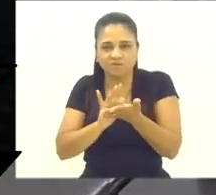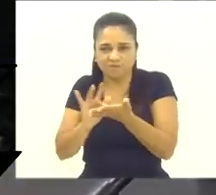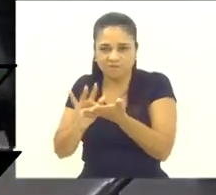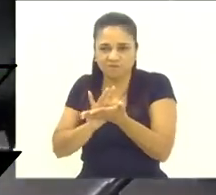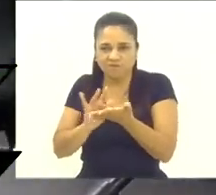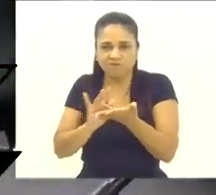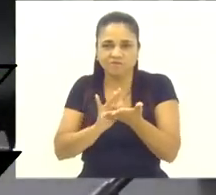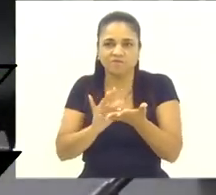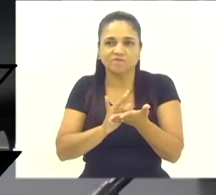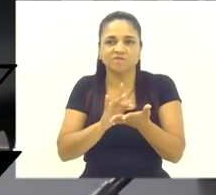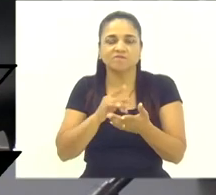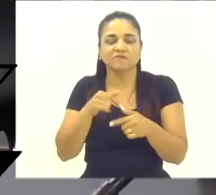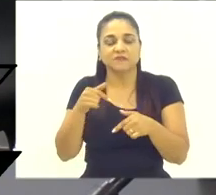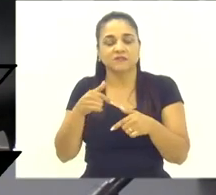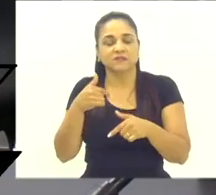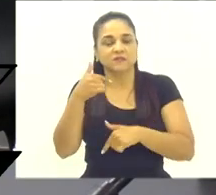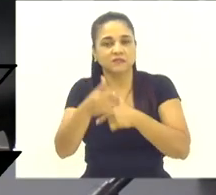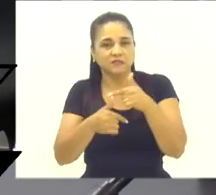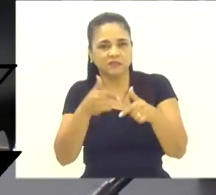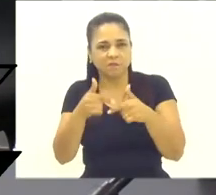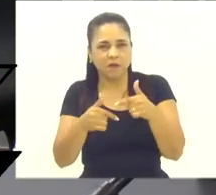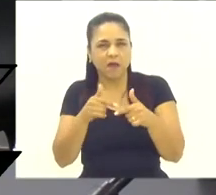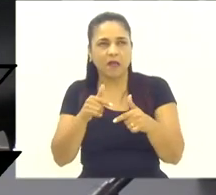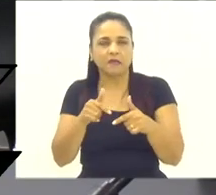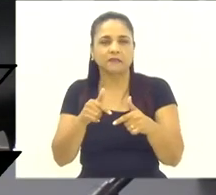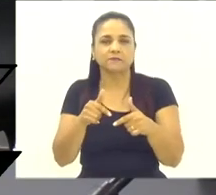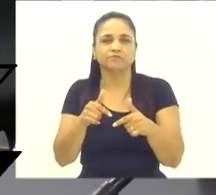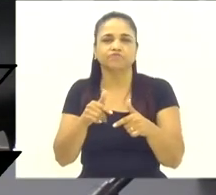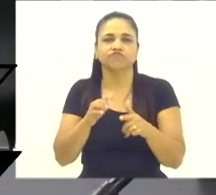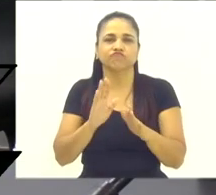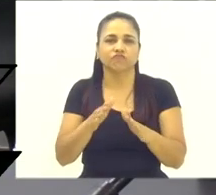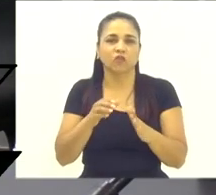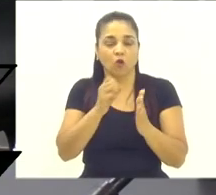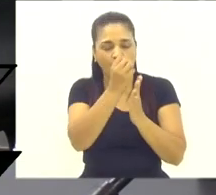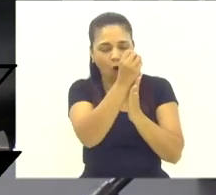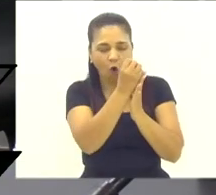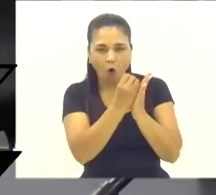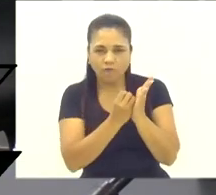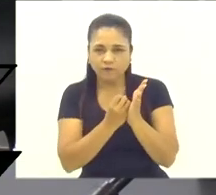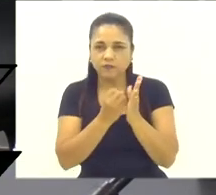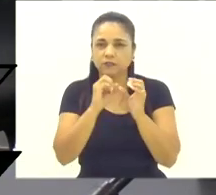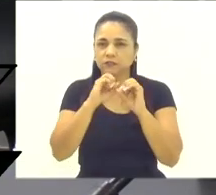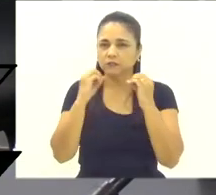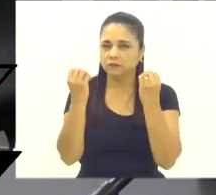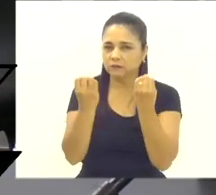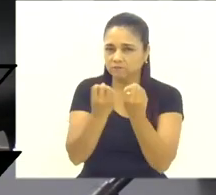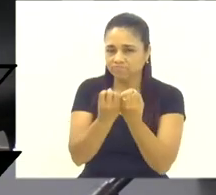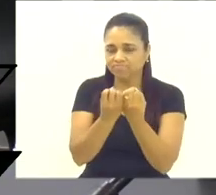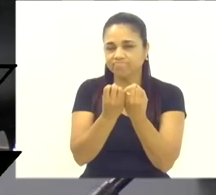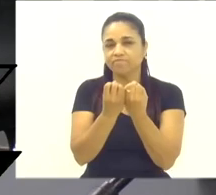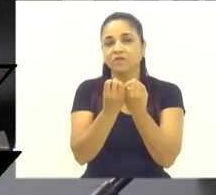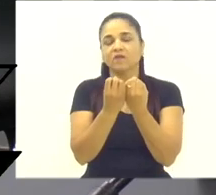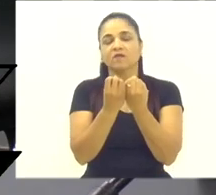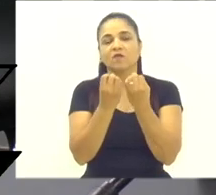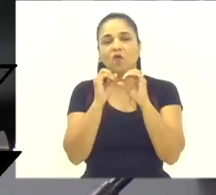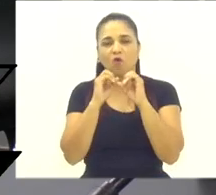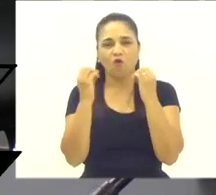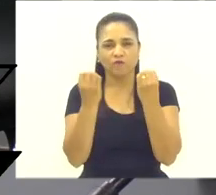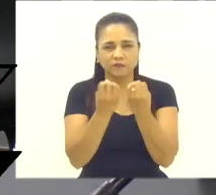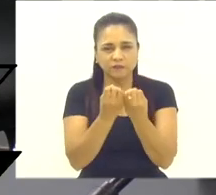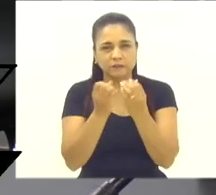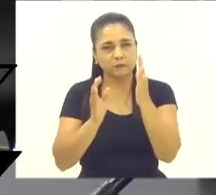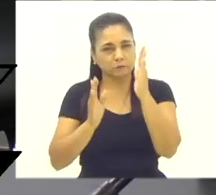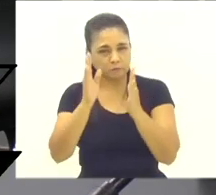com a gente já fez trabalhou com oficinas com cândida no período eleitoral com